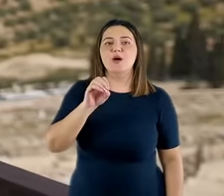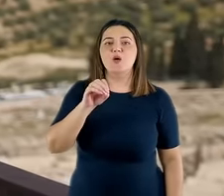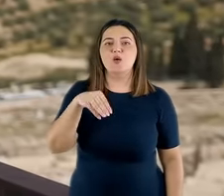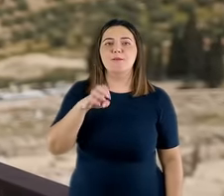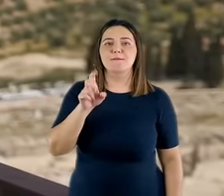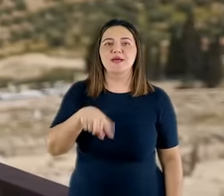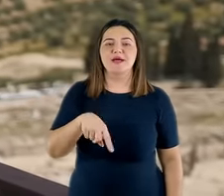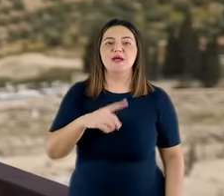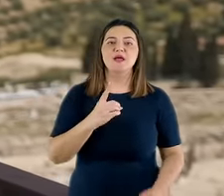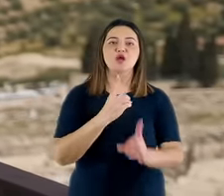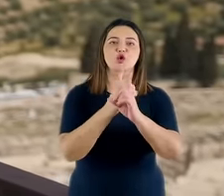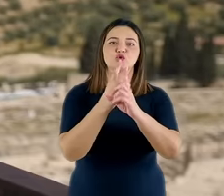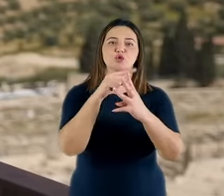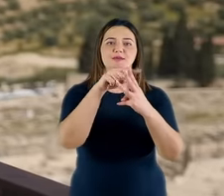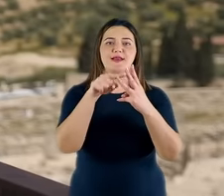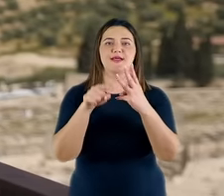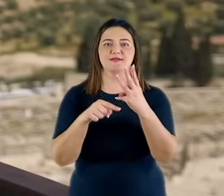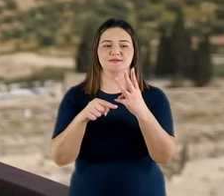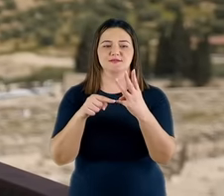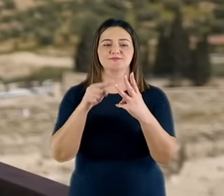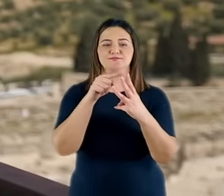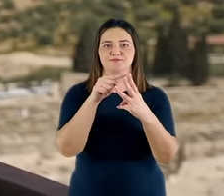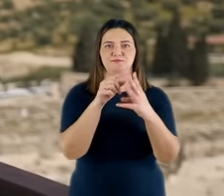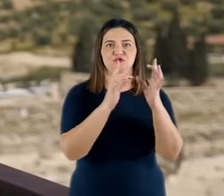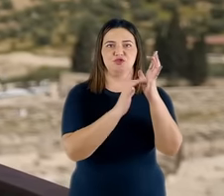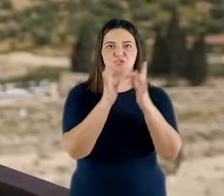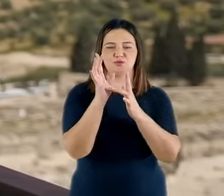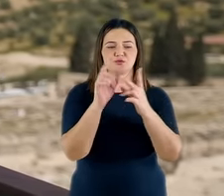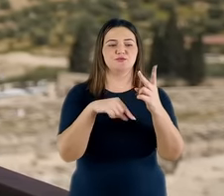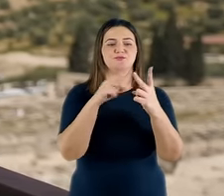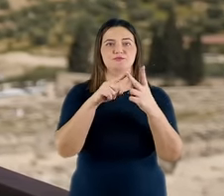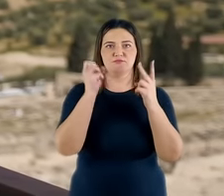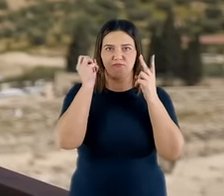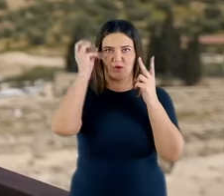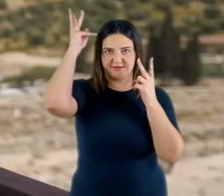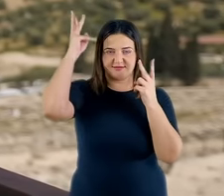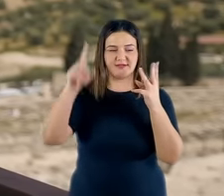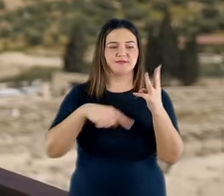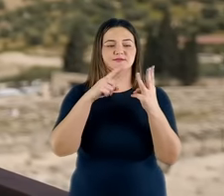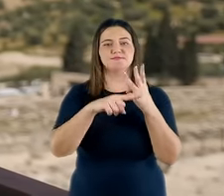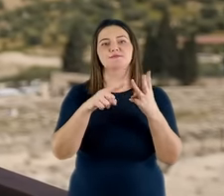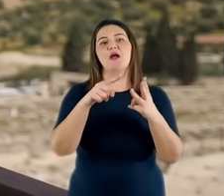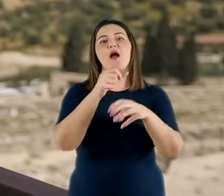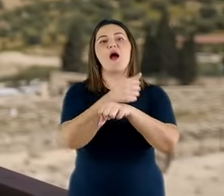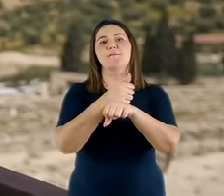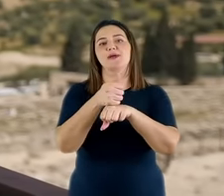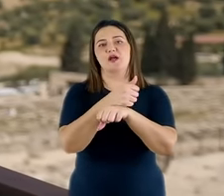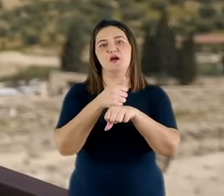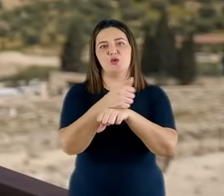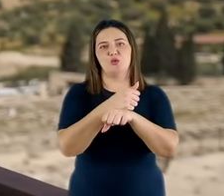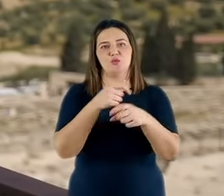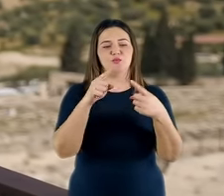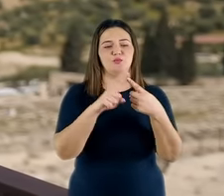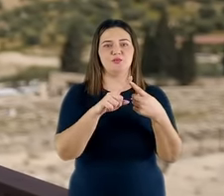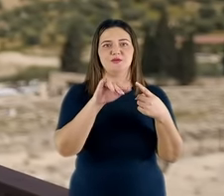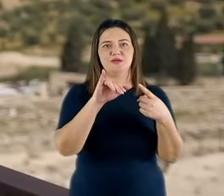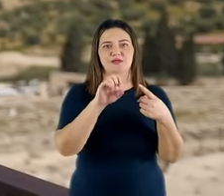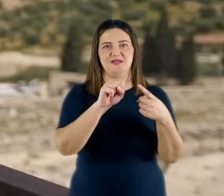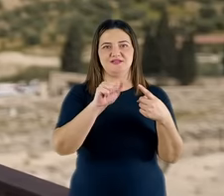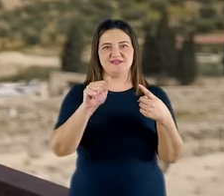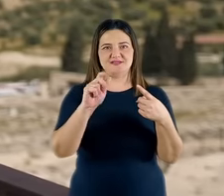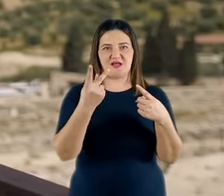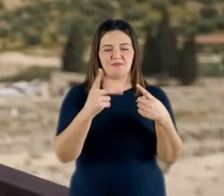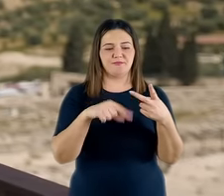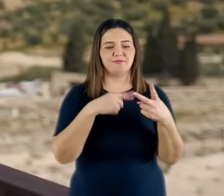com três personagens fantásticos: Jesus, Moisés e Abraão, que eles chamam de